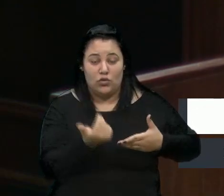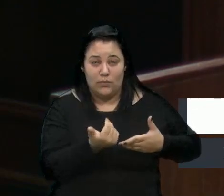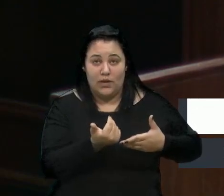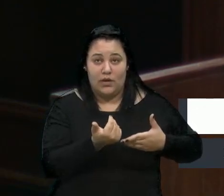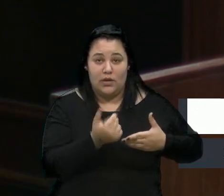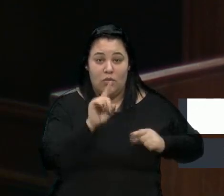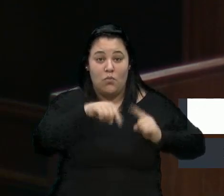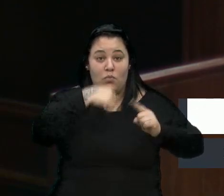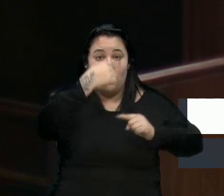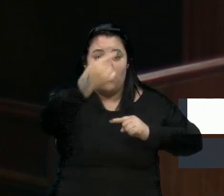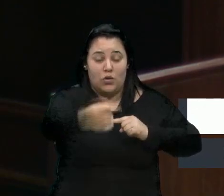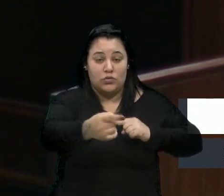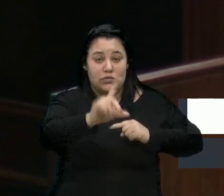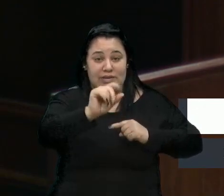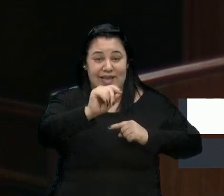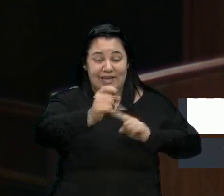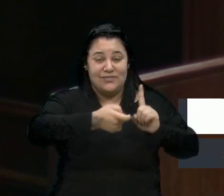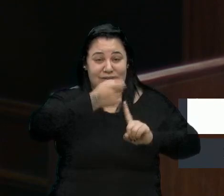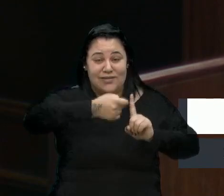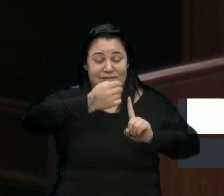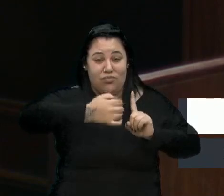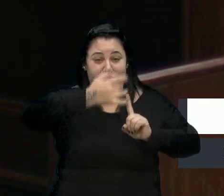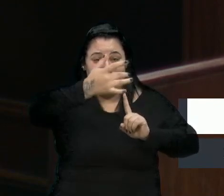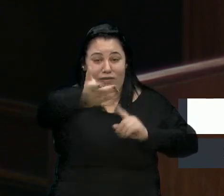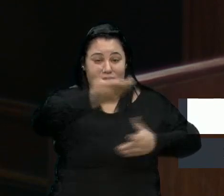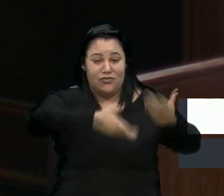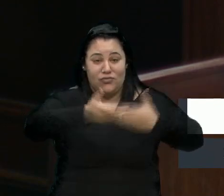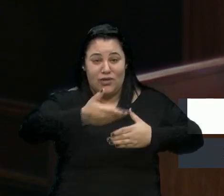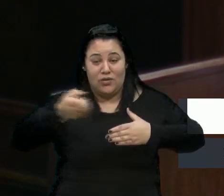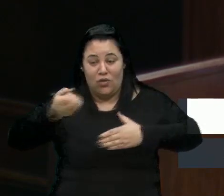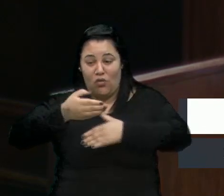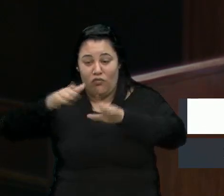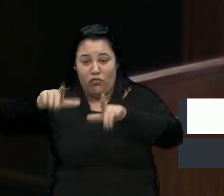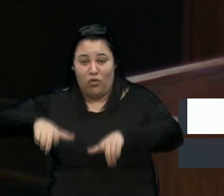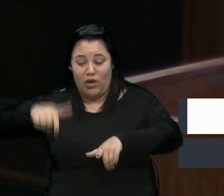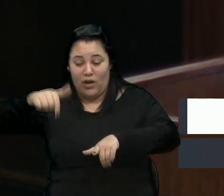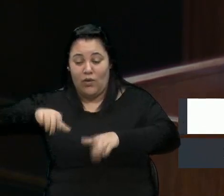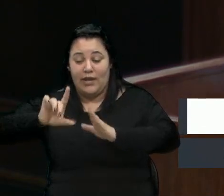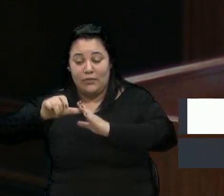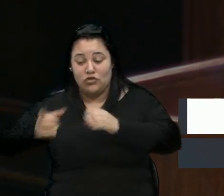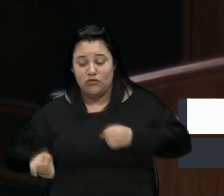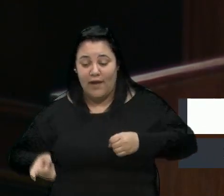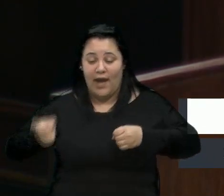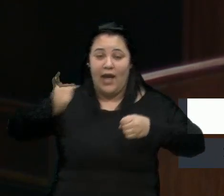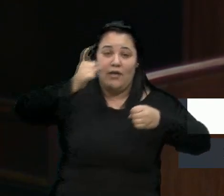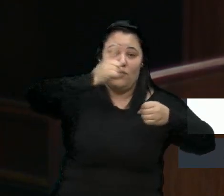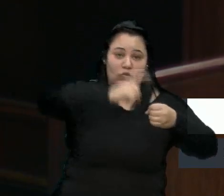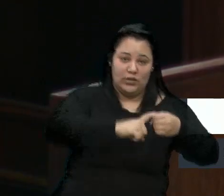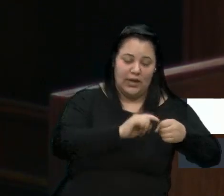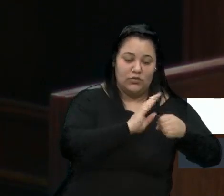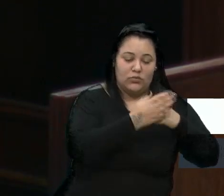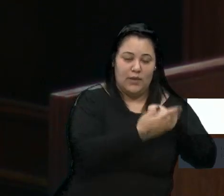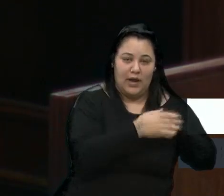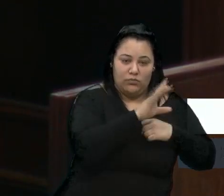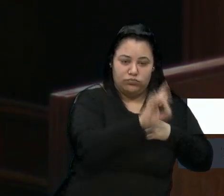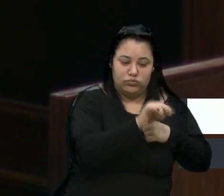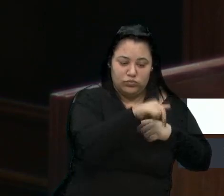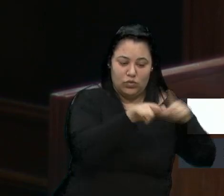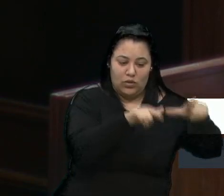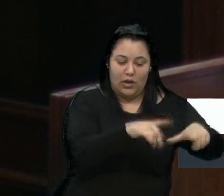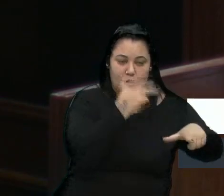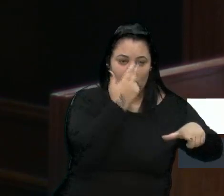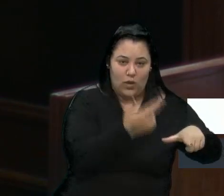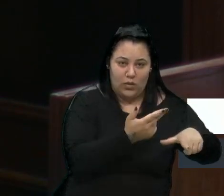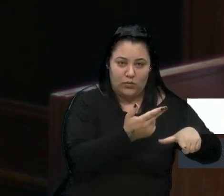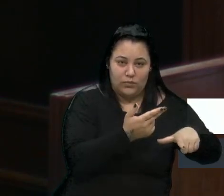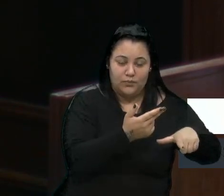10 meses, que tenho certeza que quando nós voltar para o UBS do Esplanada, neste mesmo local que é ali na